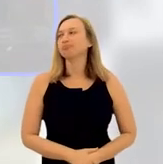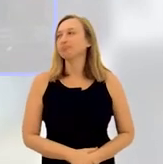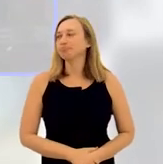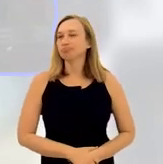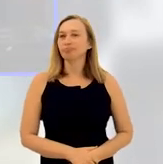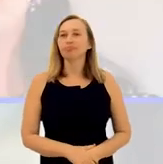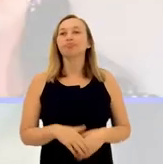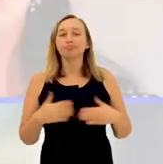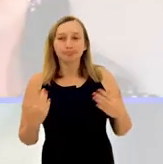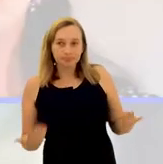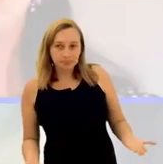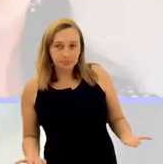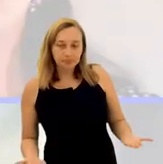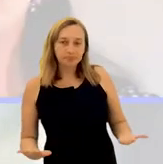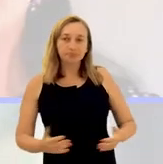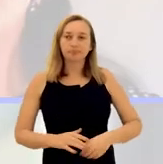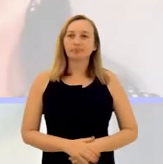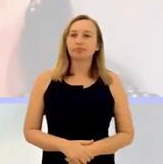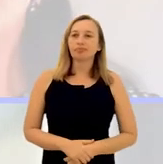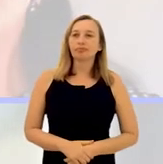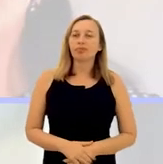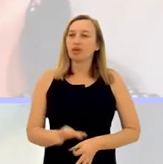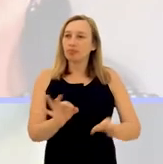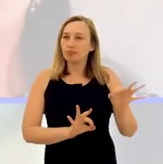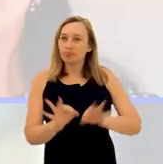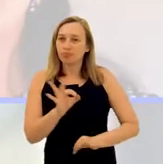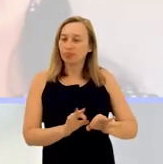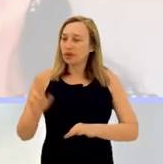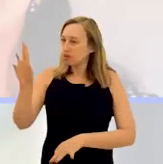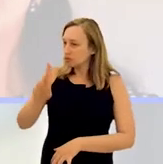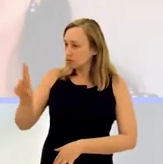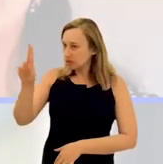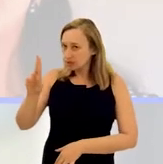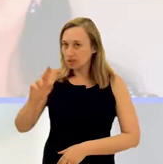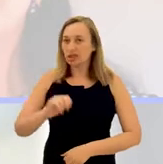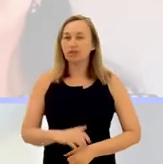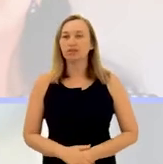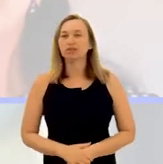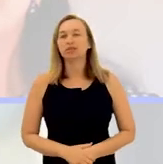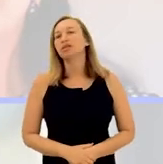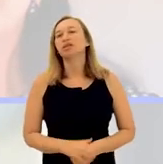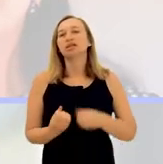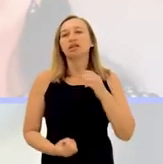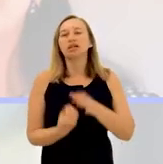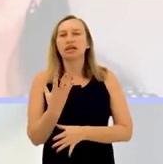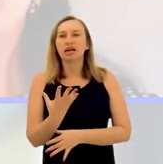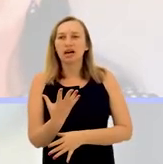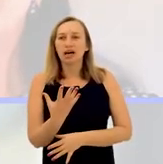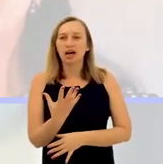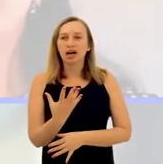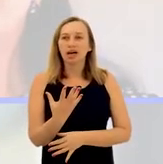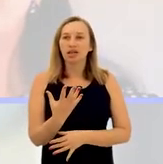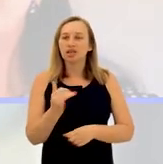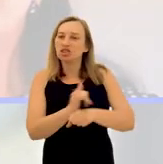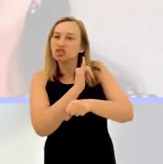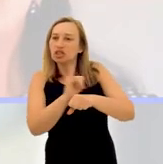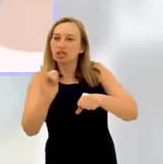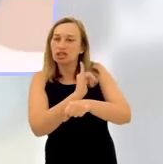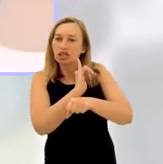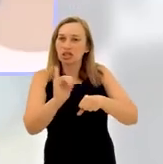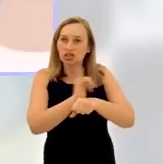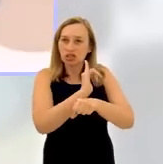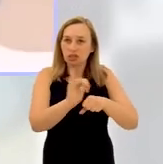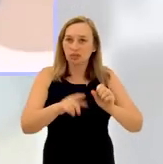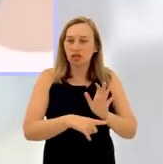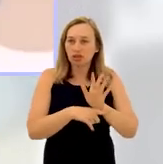violência? Então, a gente surgiu como um projeto universitário a Direito Ágil, e a gente propunha, então, criar soluções para